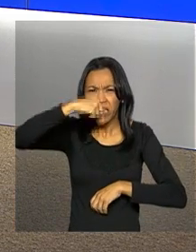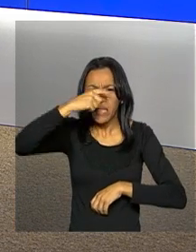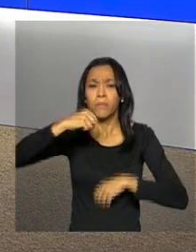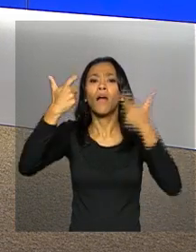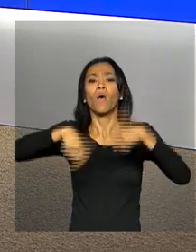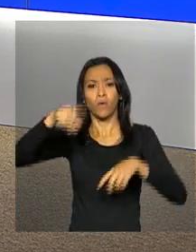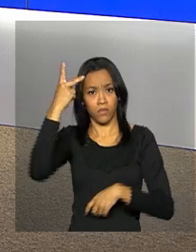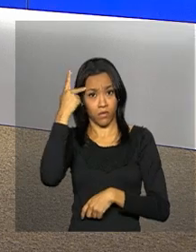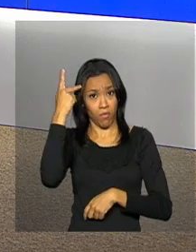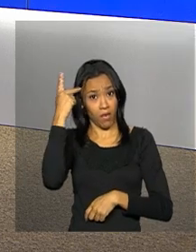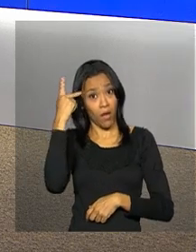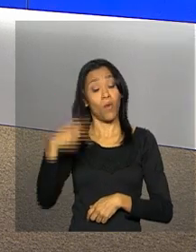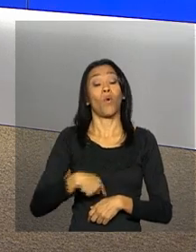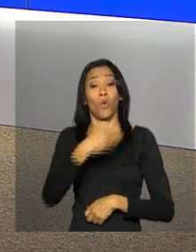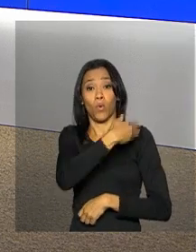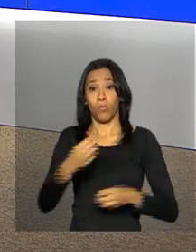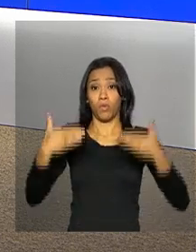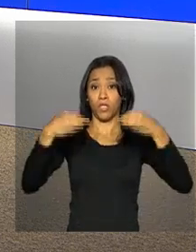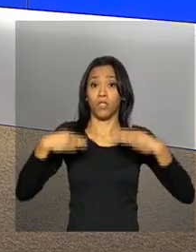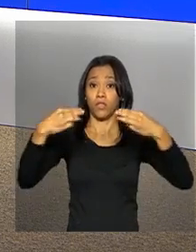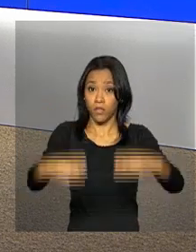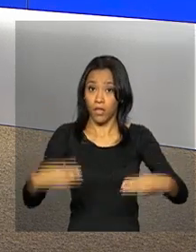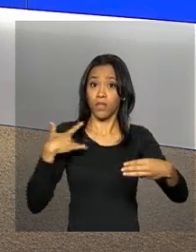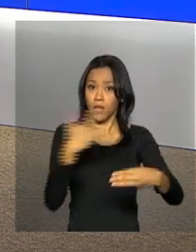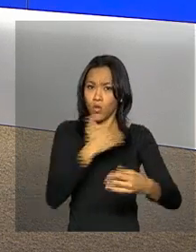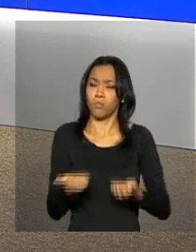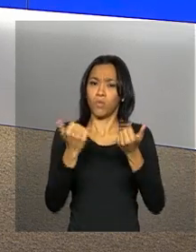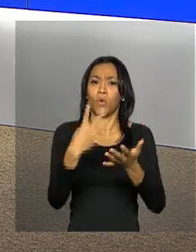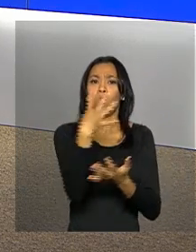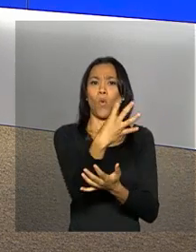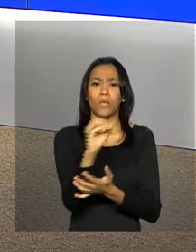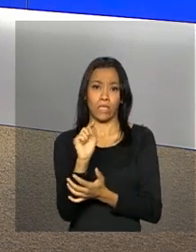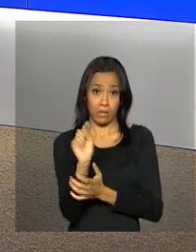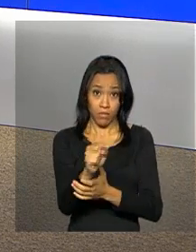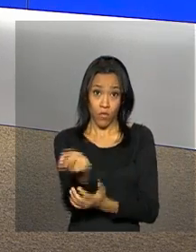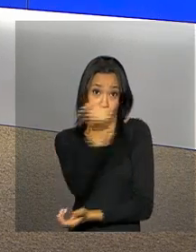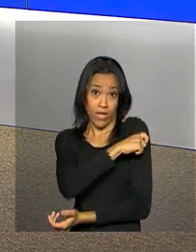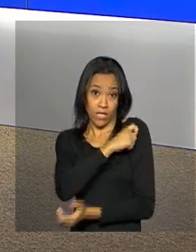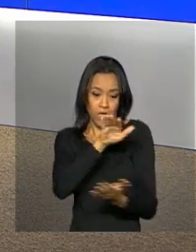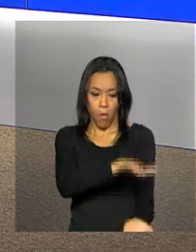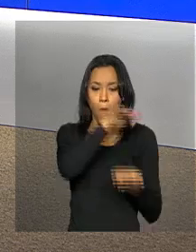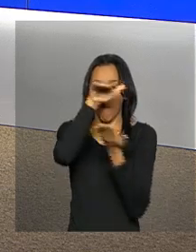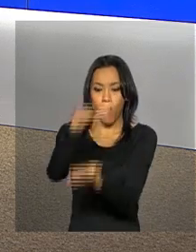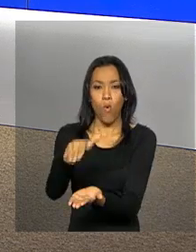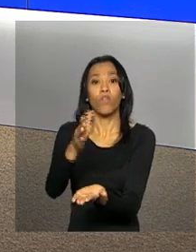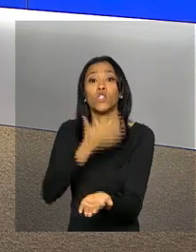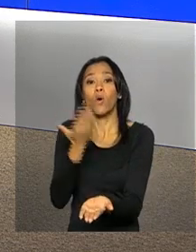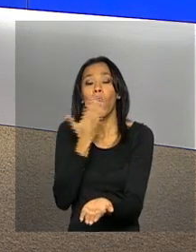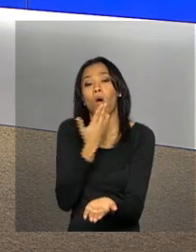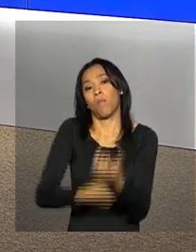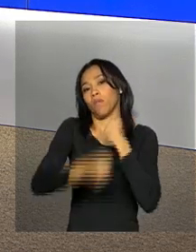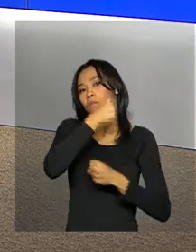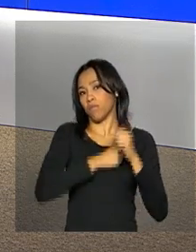Ministério da Saúde enviou 400 mil doses de vacinas para o estado. Essas vacinas sobraram da campanha do ano